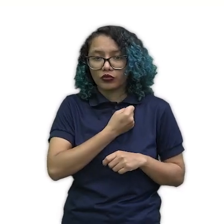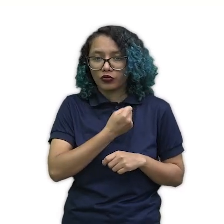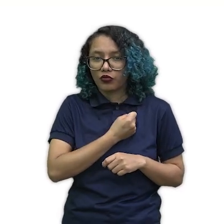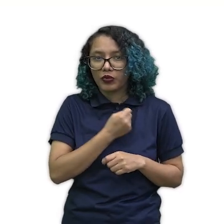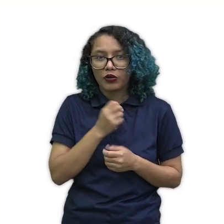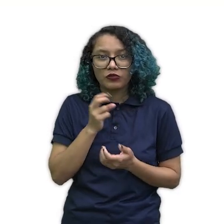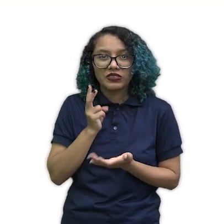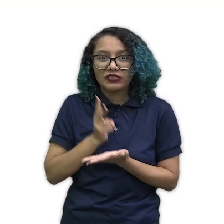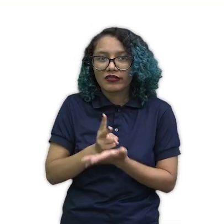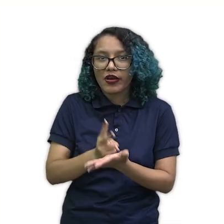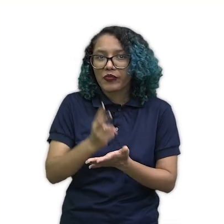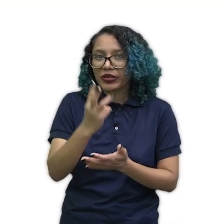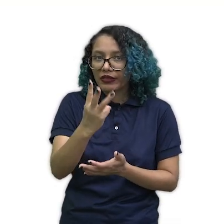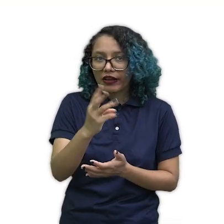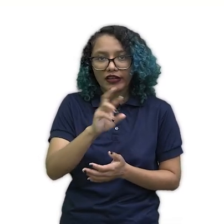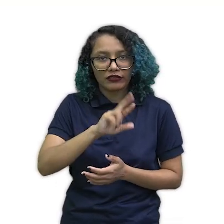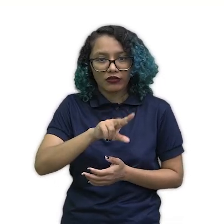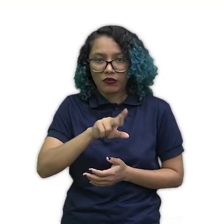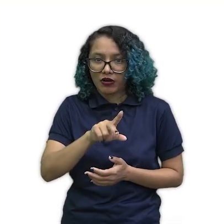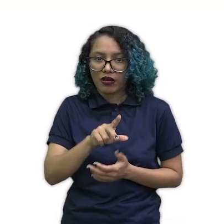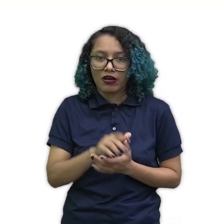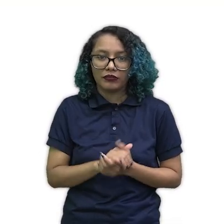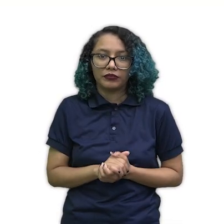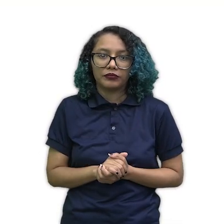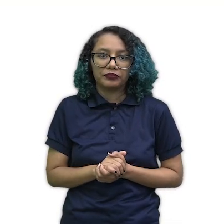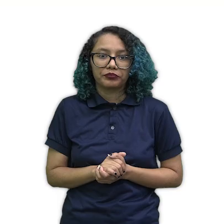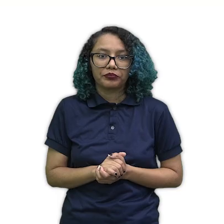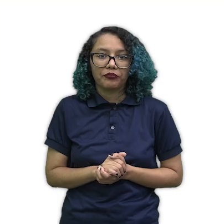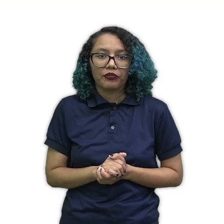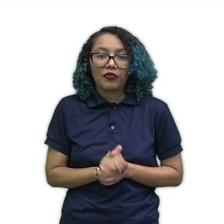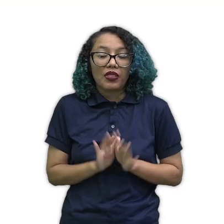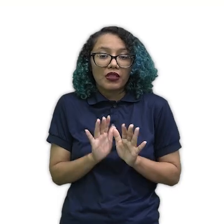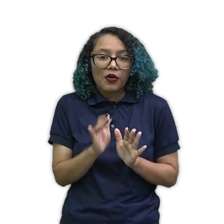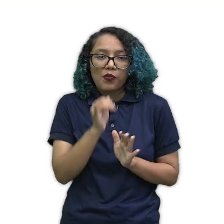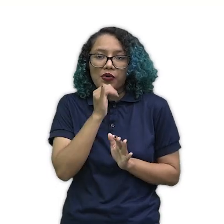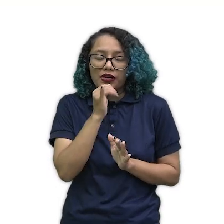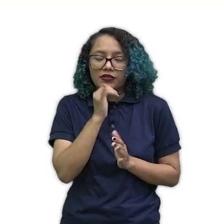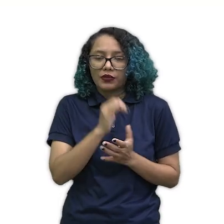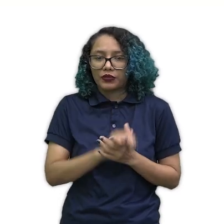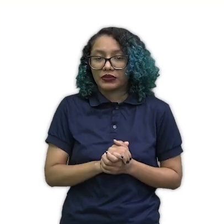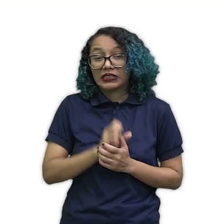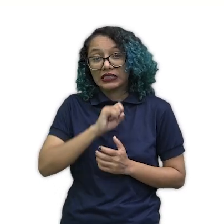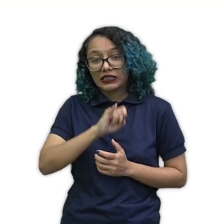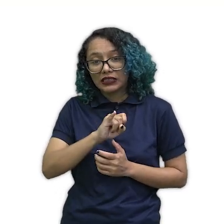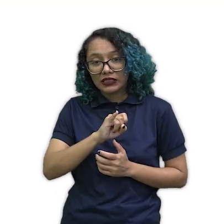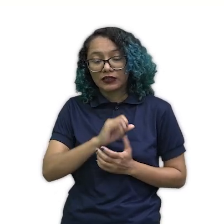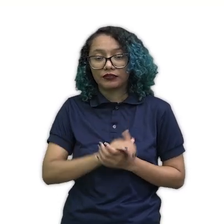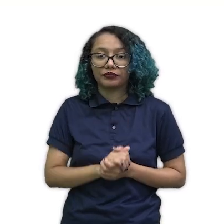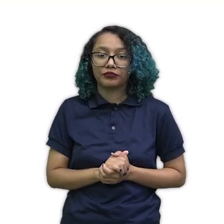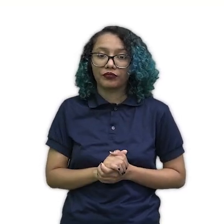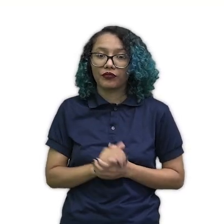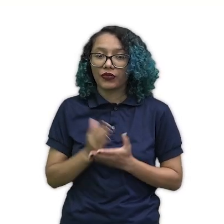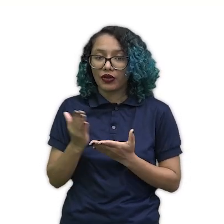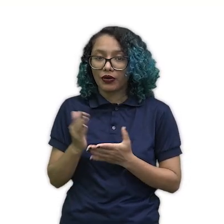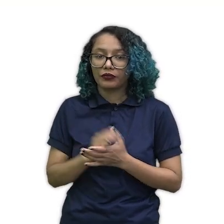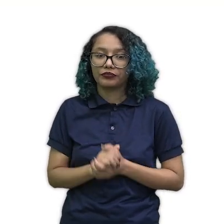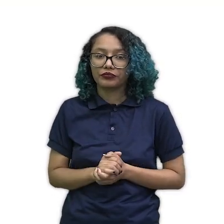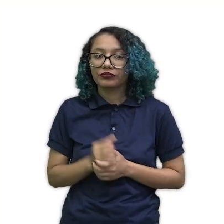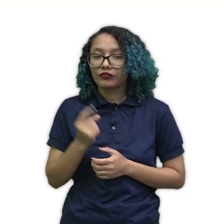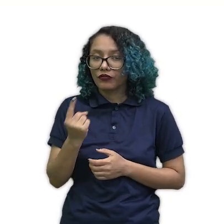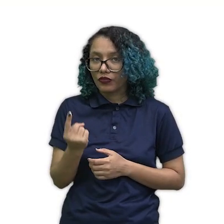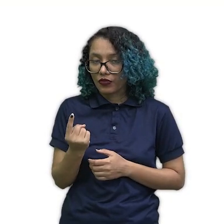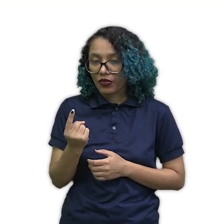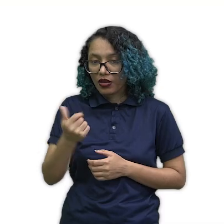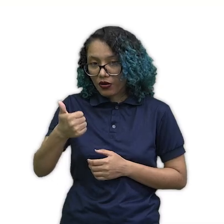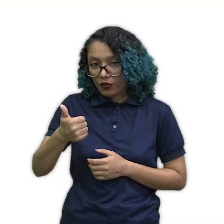perfeito? Agora, vamos supor que esse conjunto fosse o seguinte: 1, 2, 3,